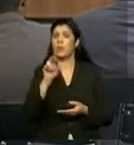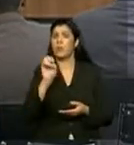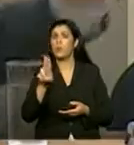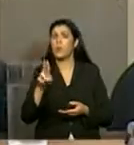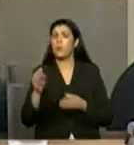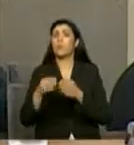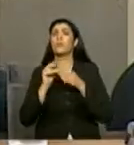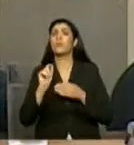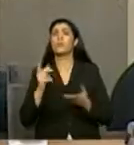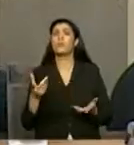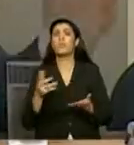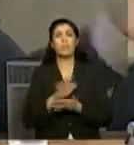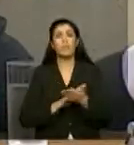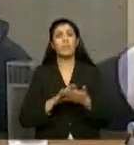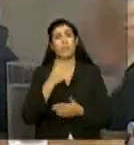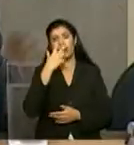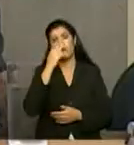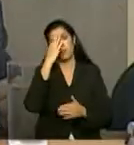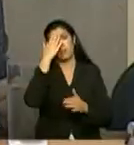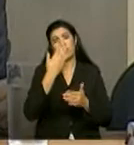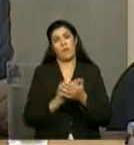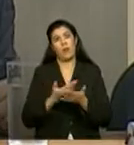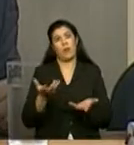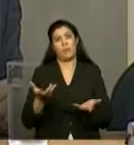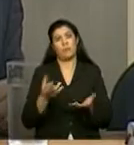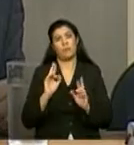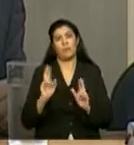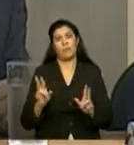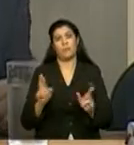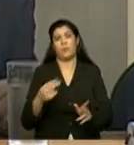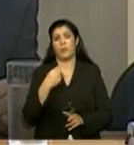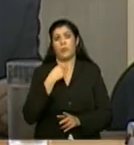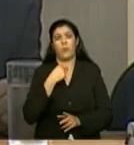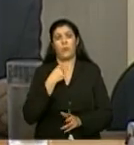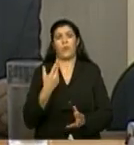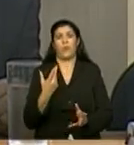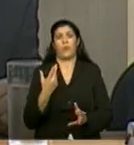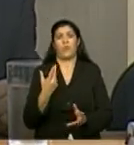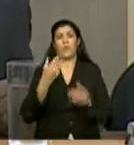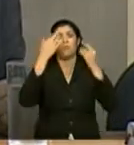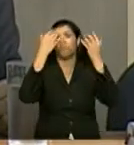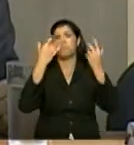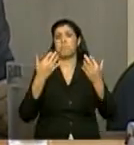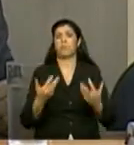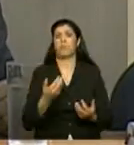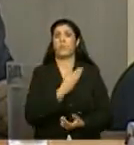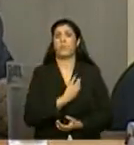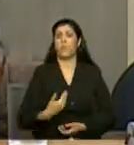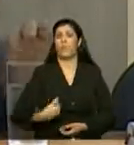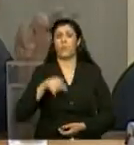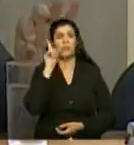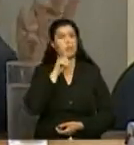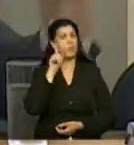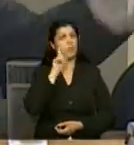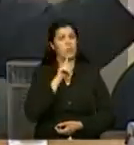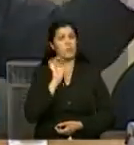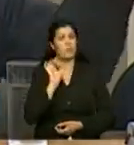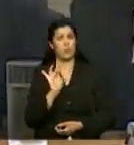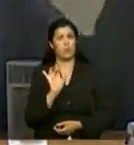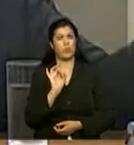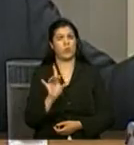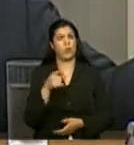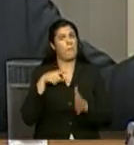achamos que atos de império portanto não não pode citar o governo o governo americano apenas